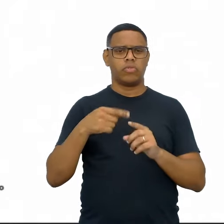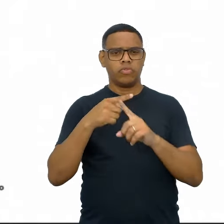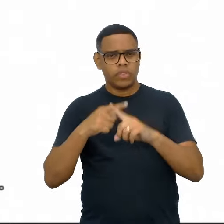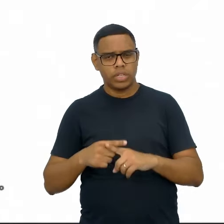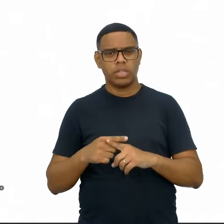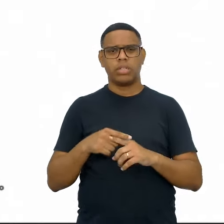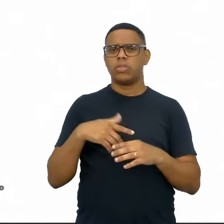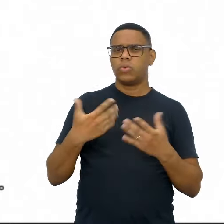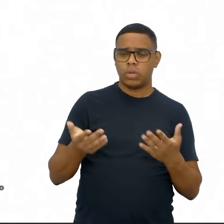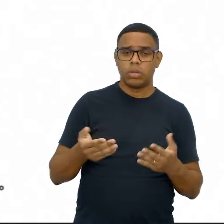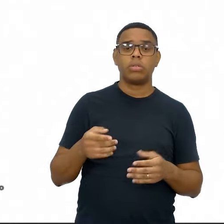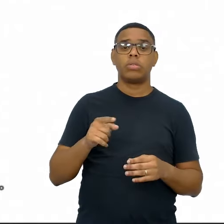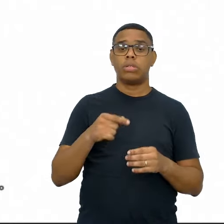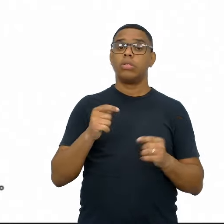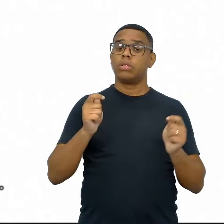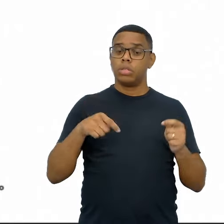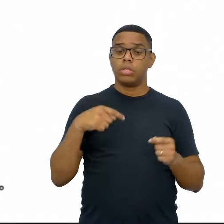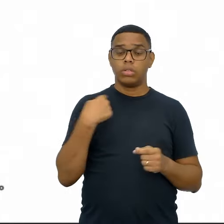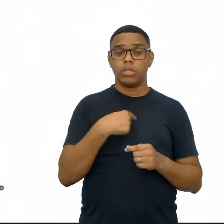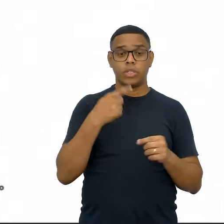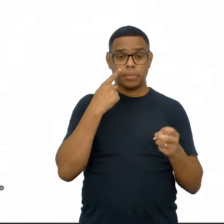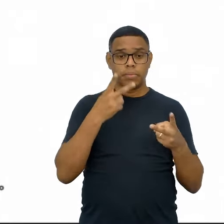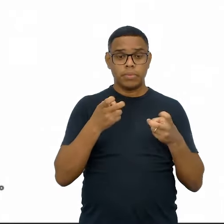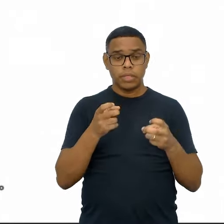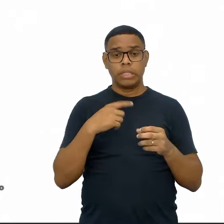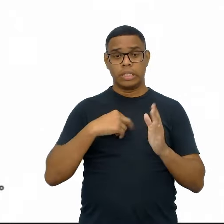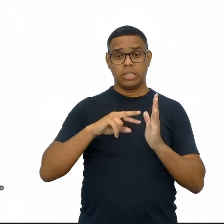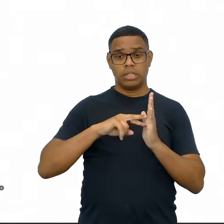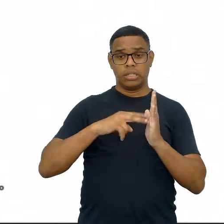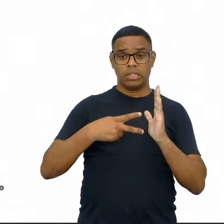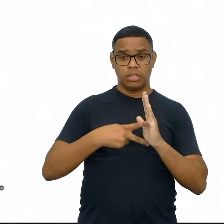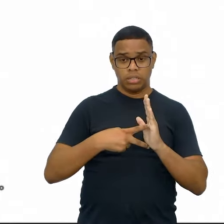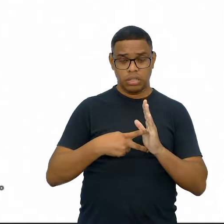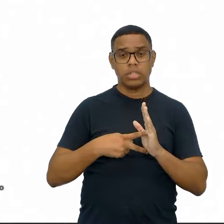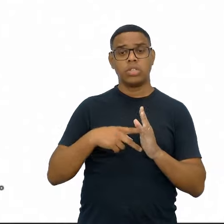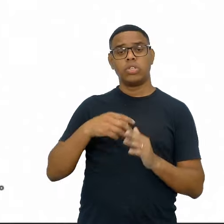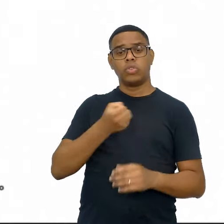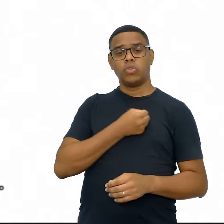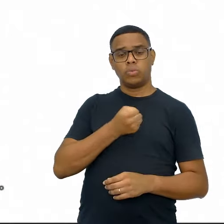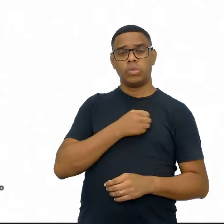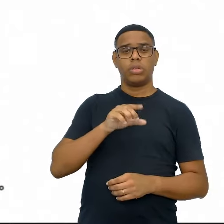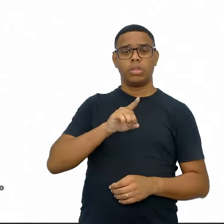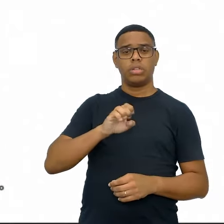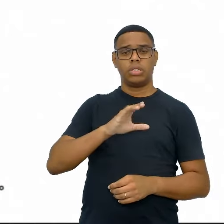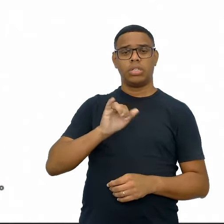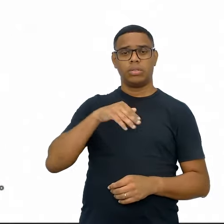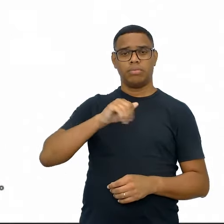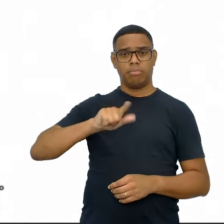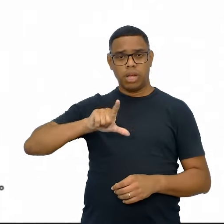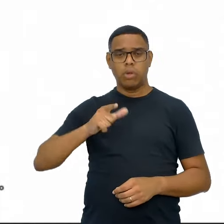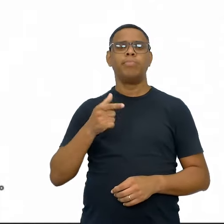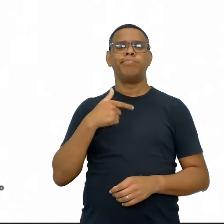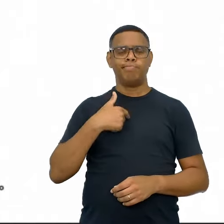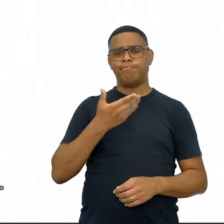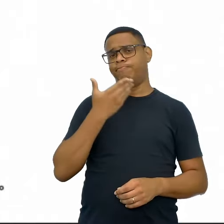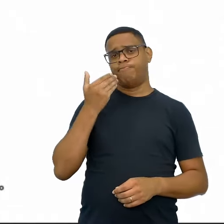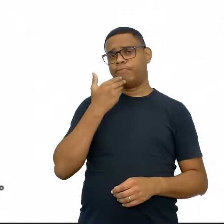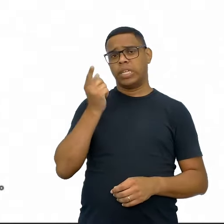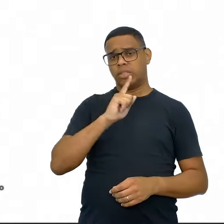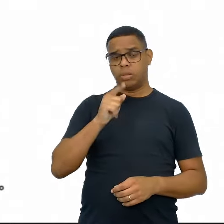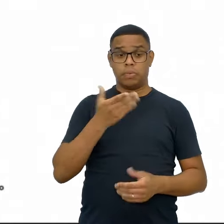multiplicativo. E isso nos permite afirmar que a construção do significado do sistema de numeração decimal não é fácil, né? Então,